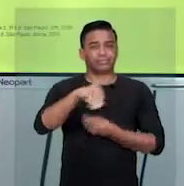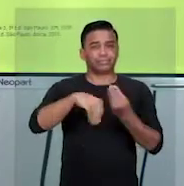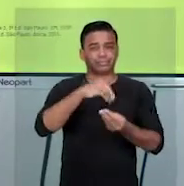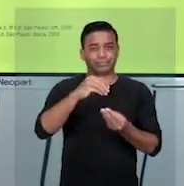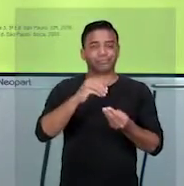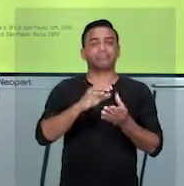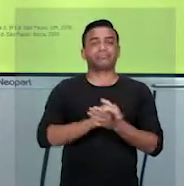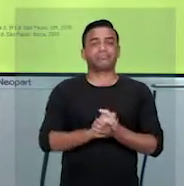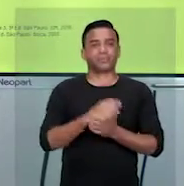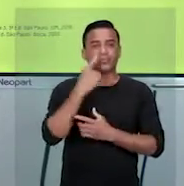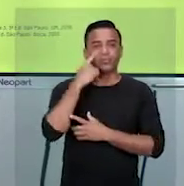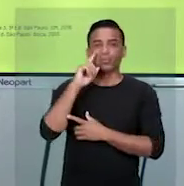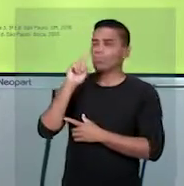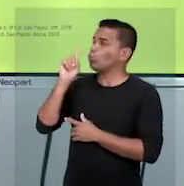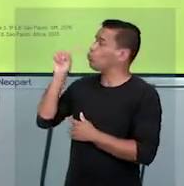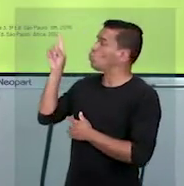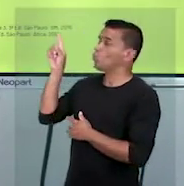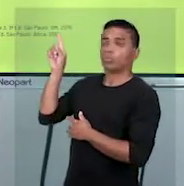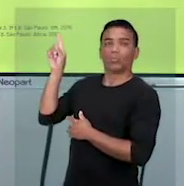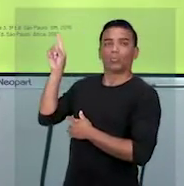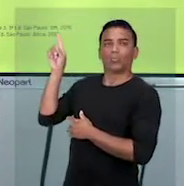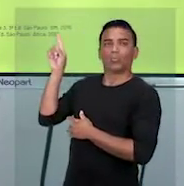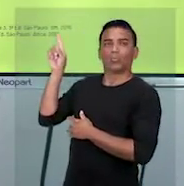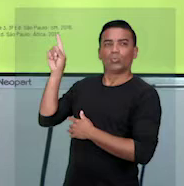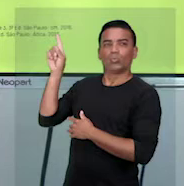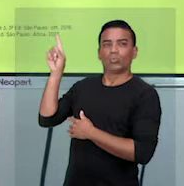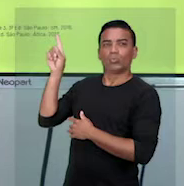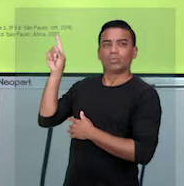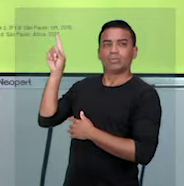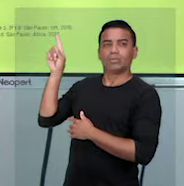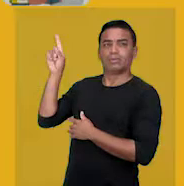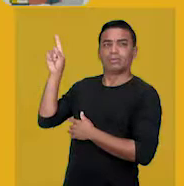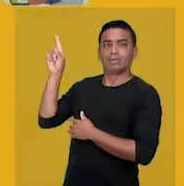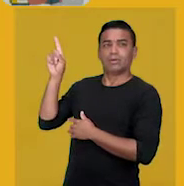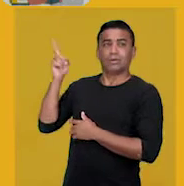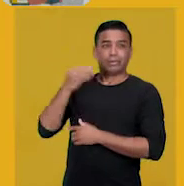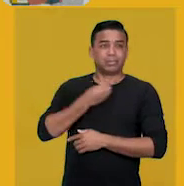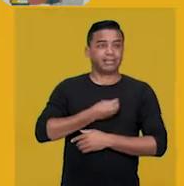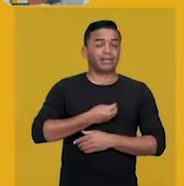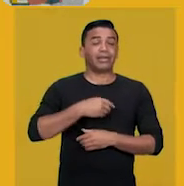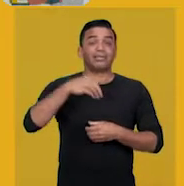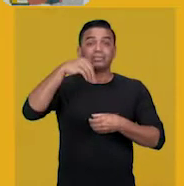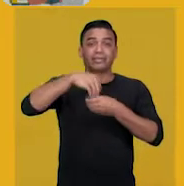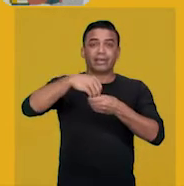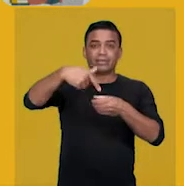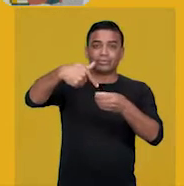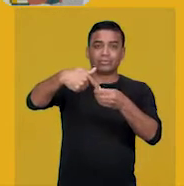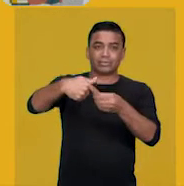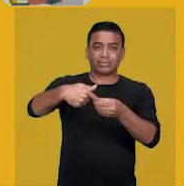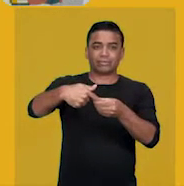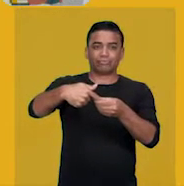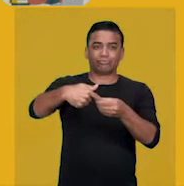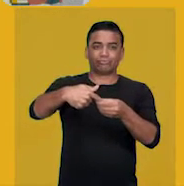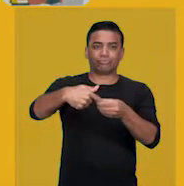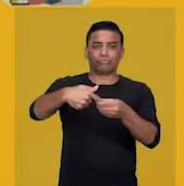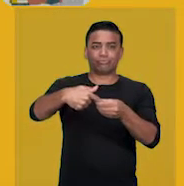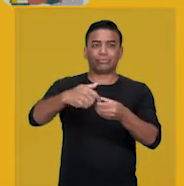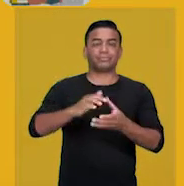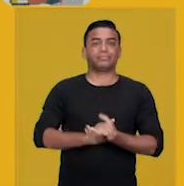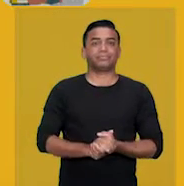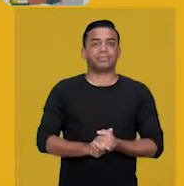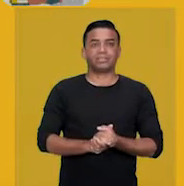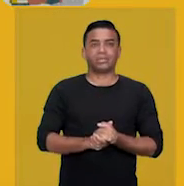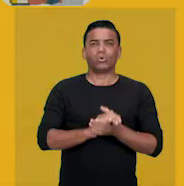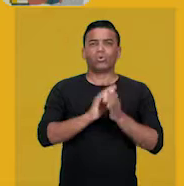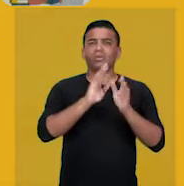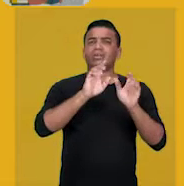a estrutura de um octano presente na gasolina. Observe que os 8 carbonos, eles não estão dispostos lado